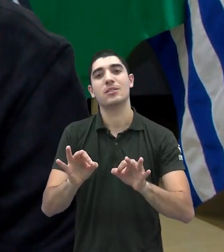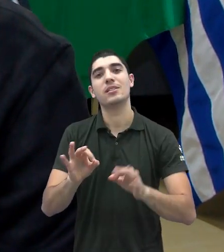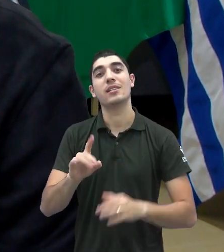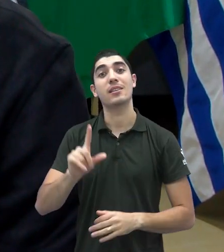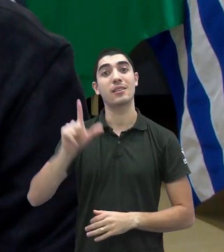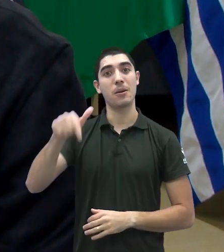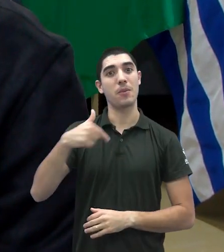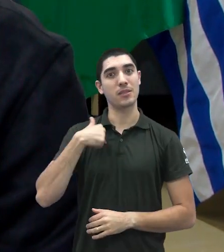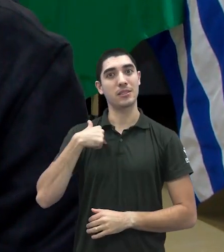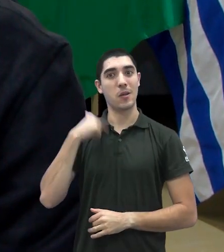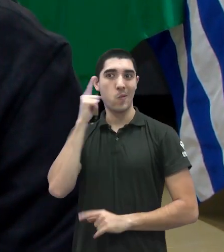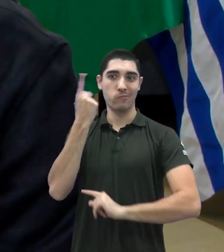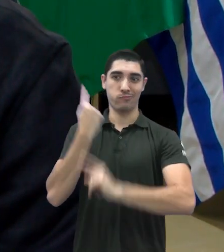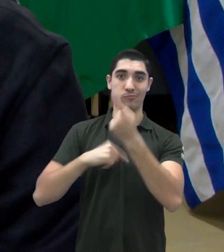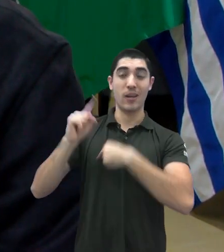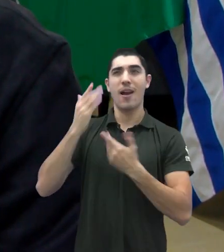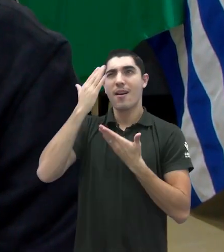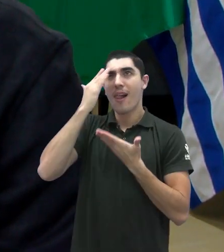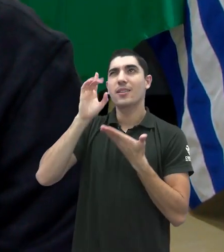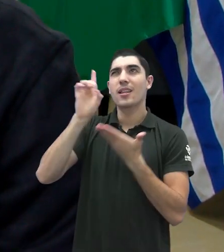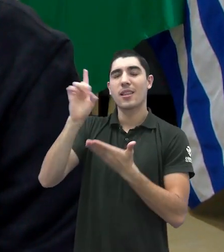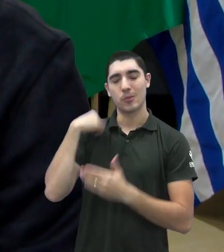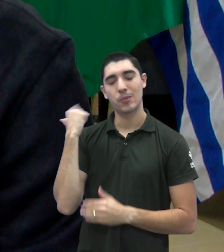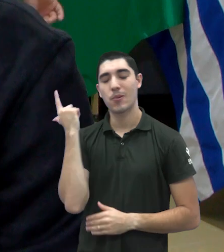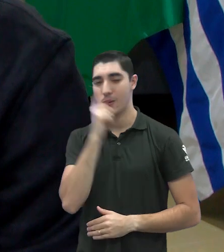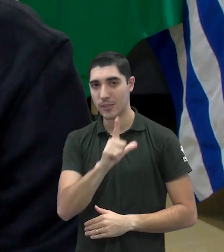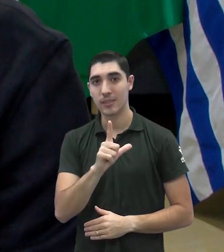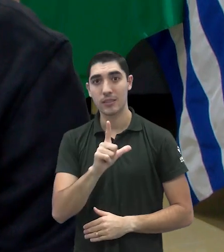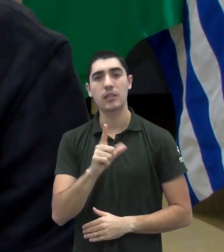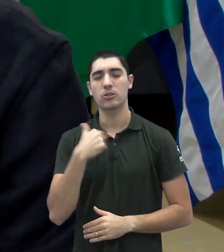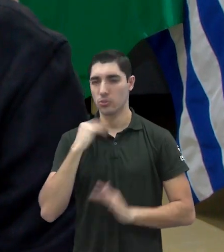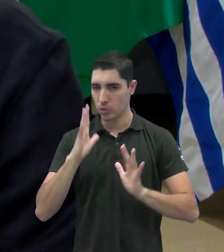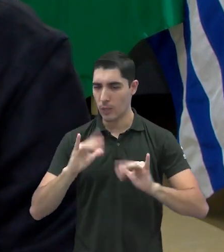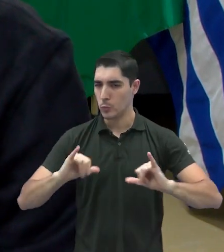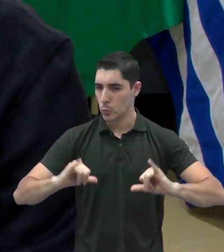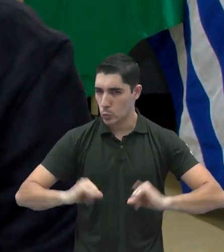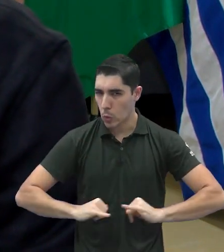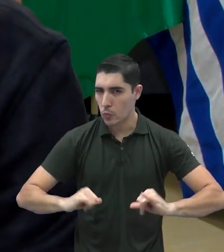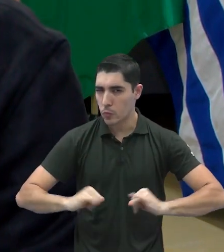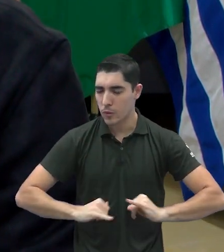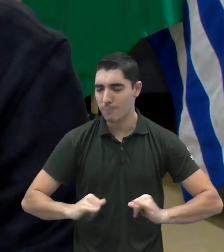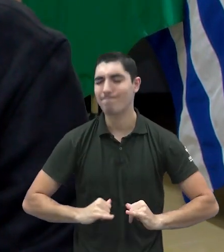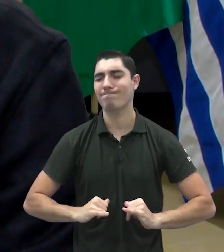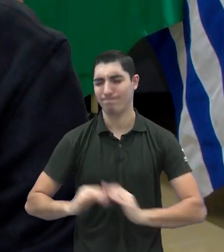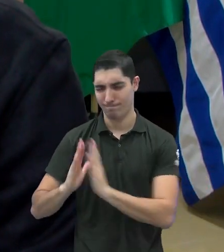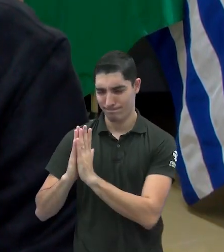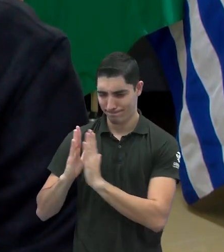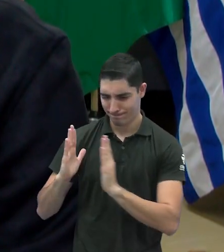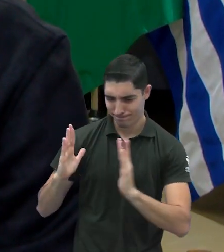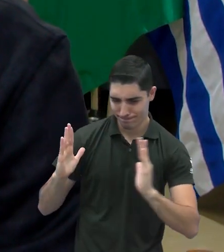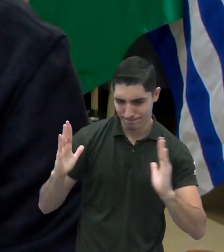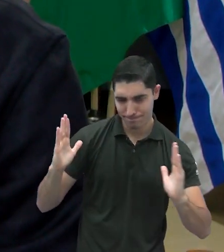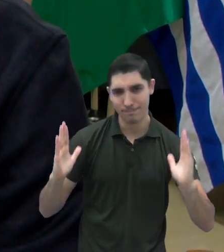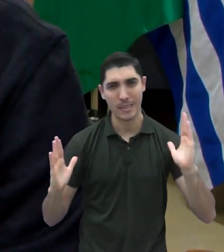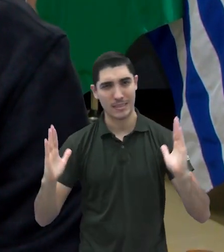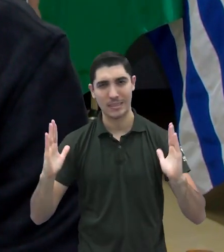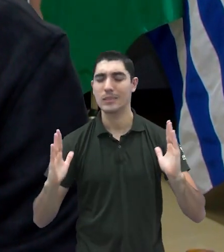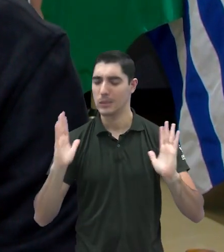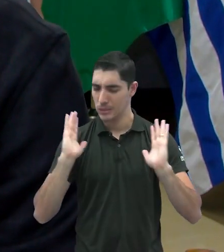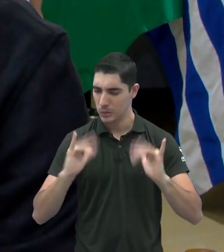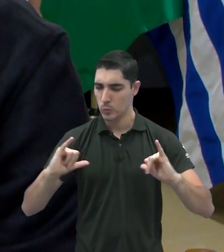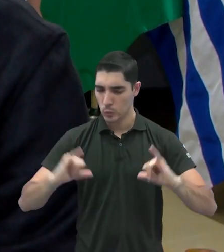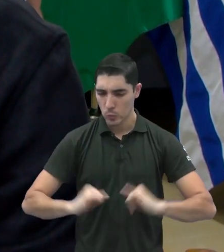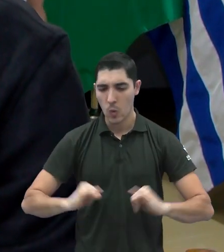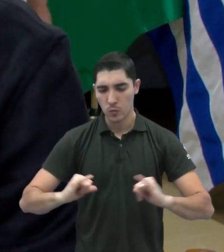eu pudesse me sair bem. E graças a Deus assim foi. Passei muitas dificuldades durante essa